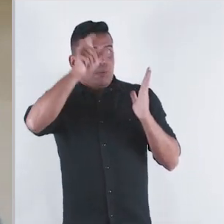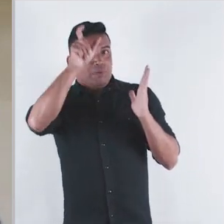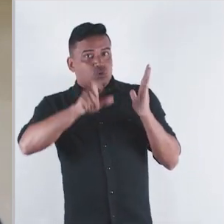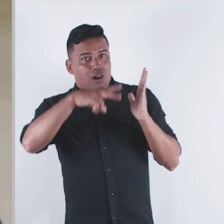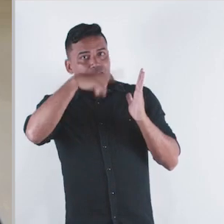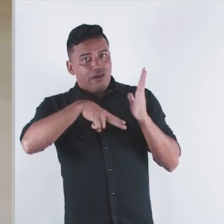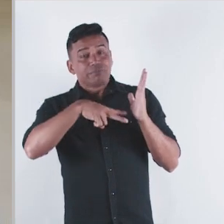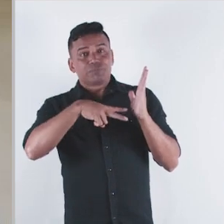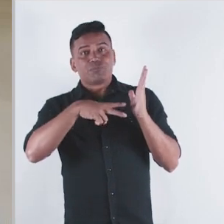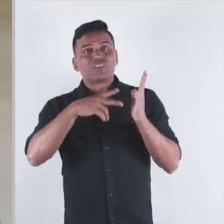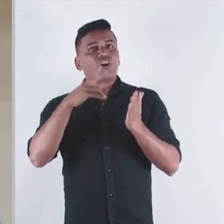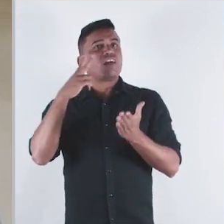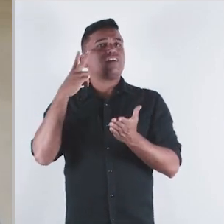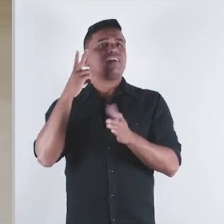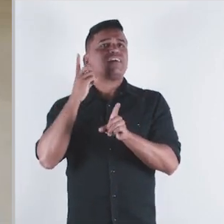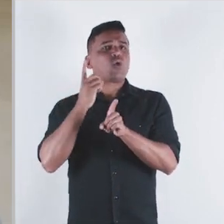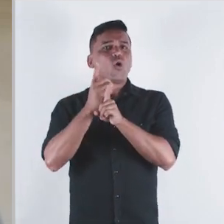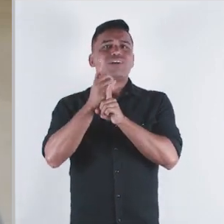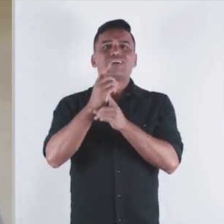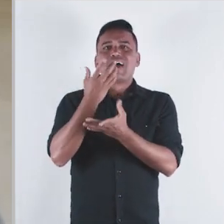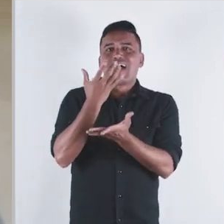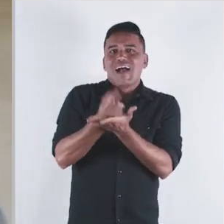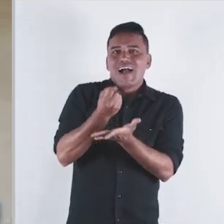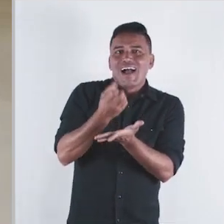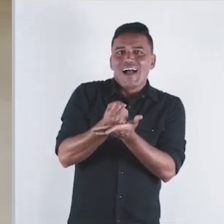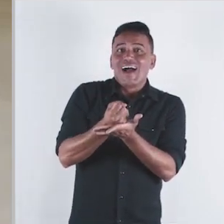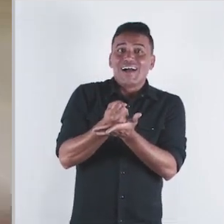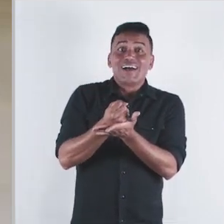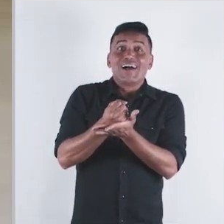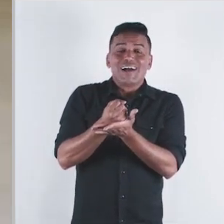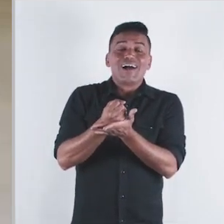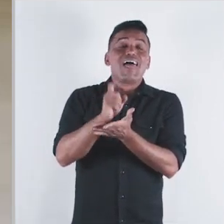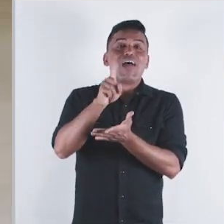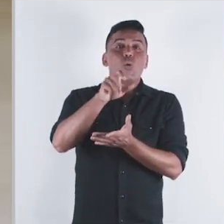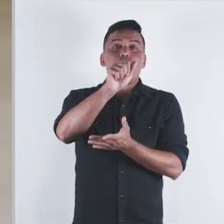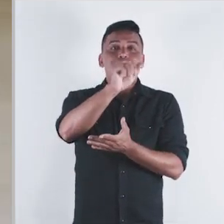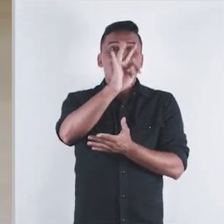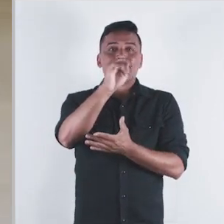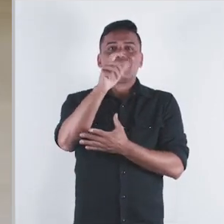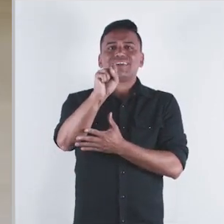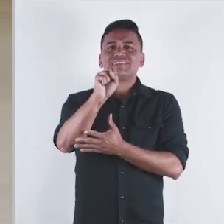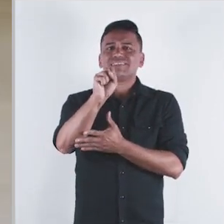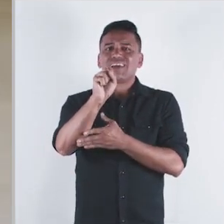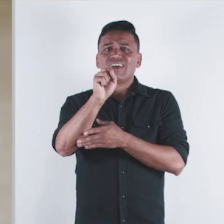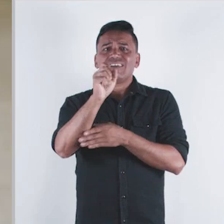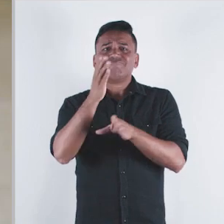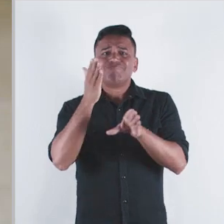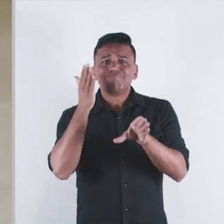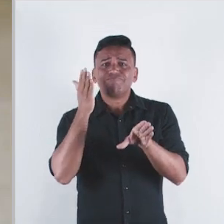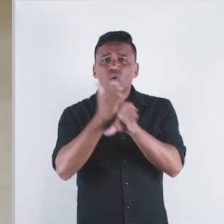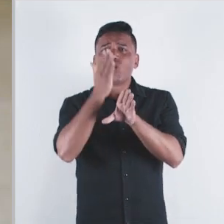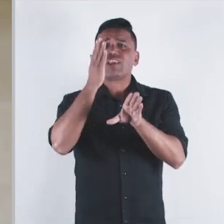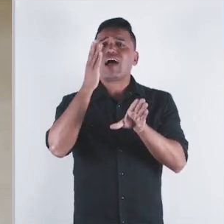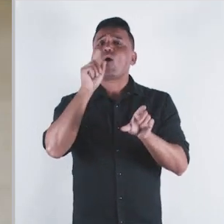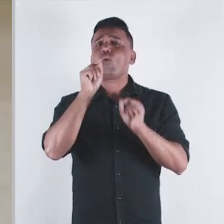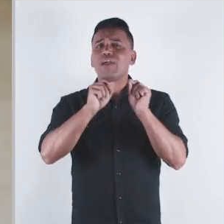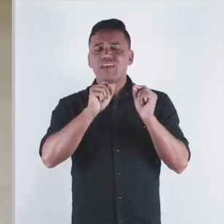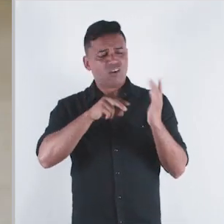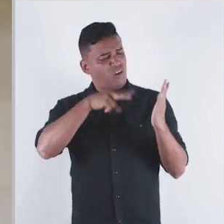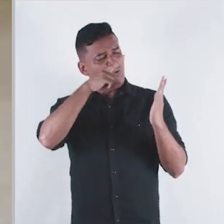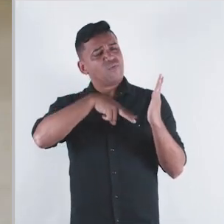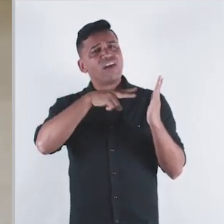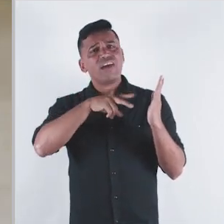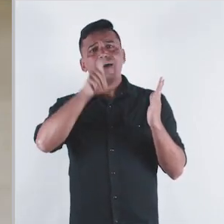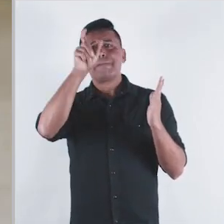o Atlas, né? O que ele pode querer procurar? Ele pode querer procurar, deixa eu ver quem é que escreve